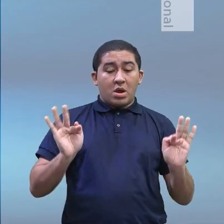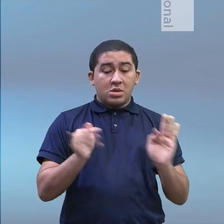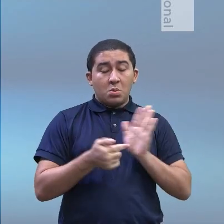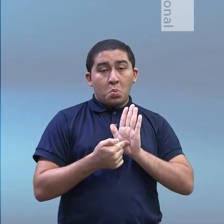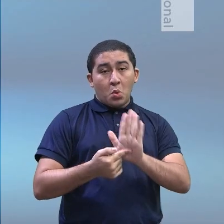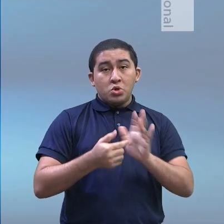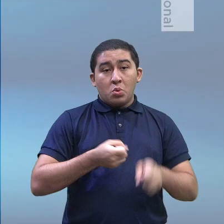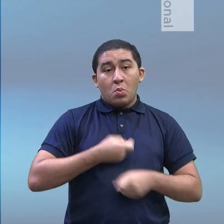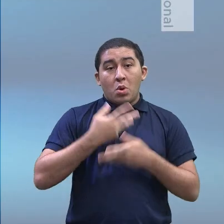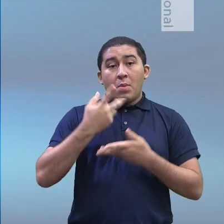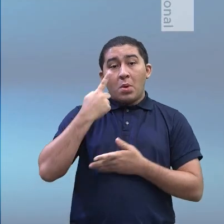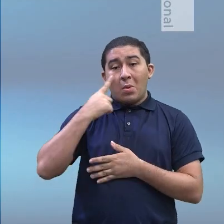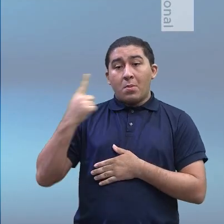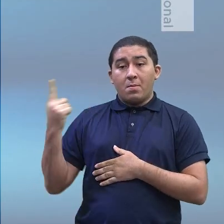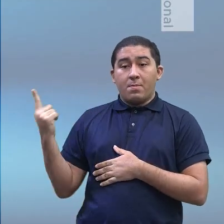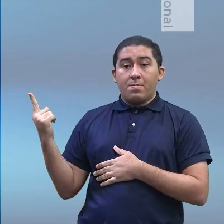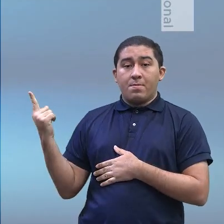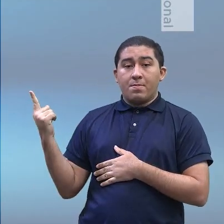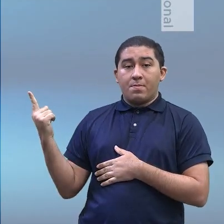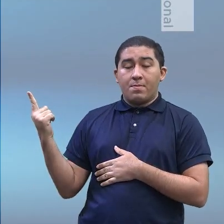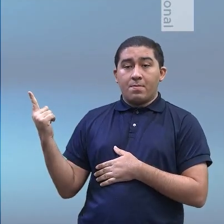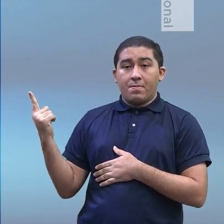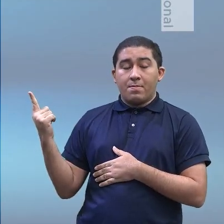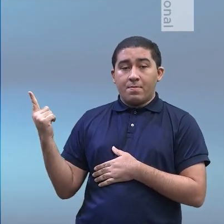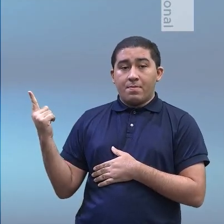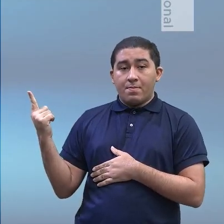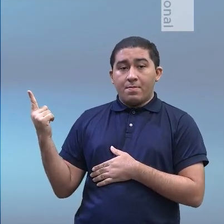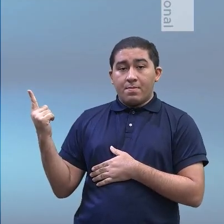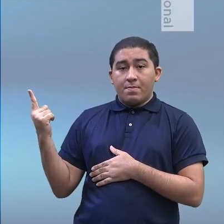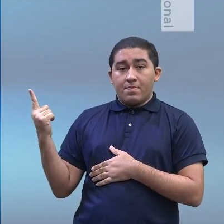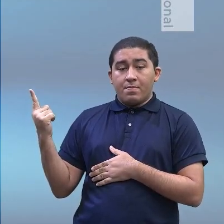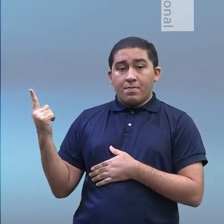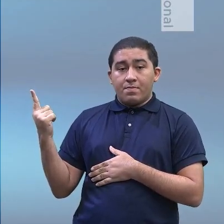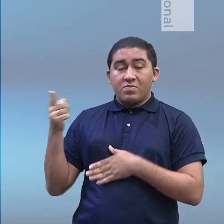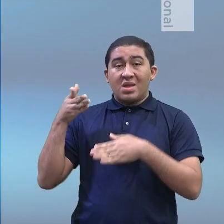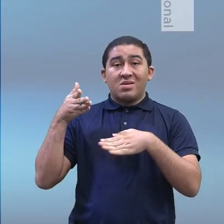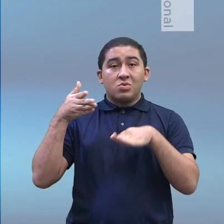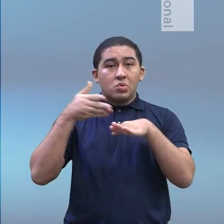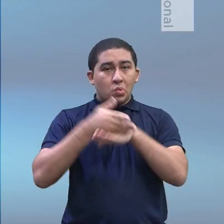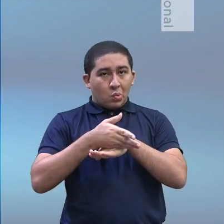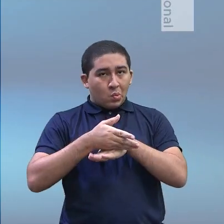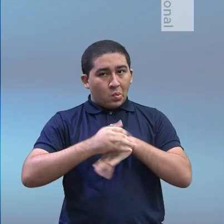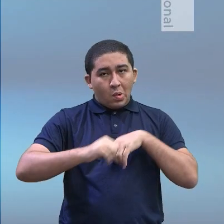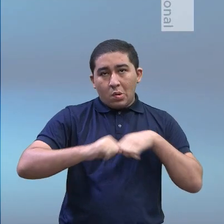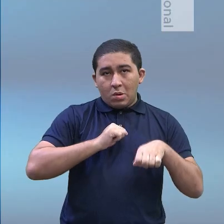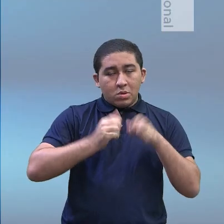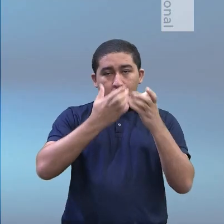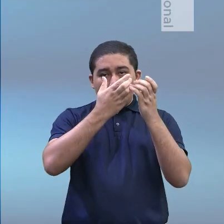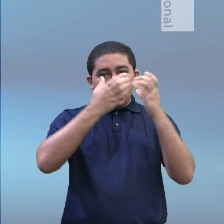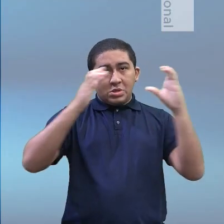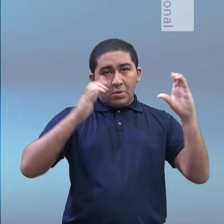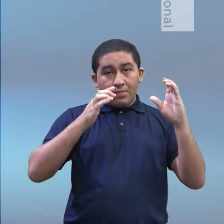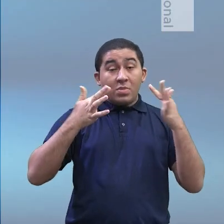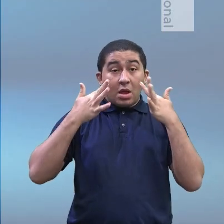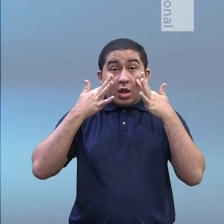no poema é: que linda e alegre menina entrou correndo no céu. Então